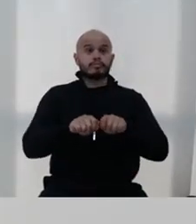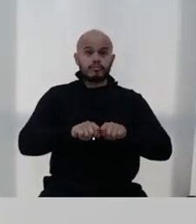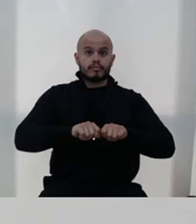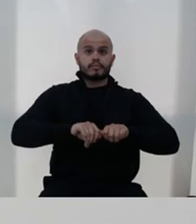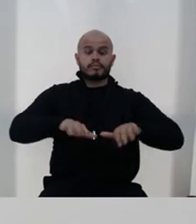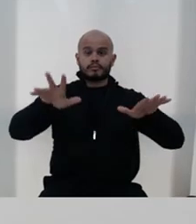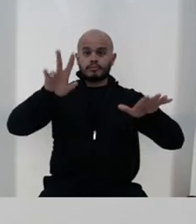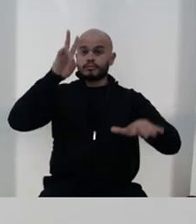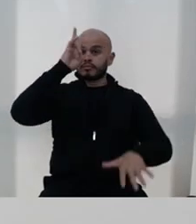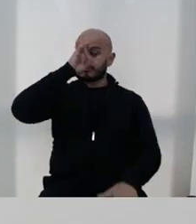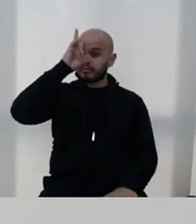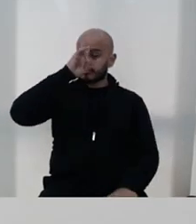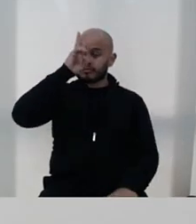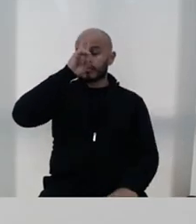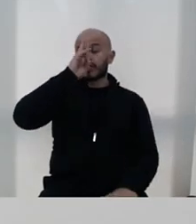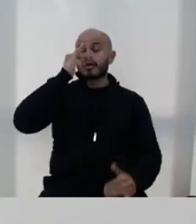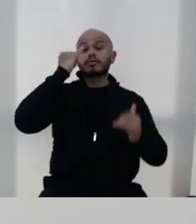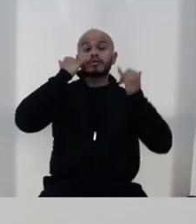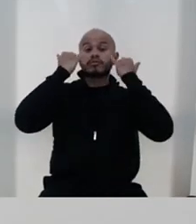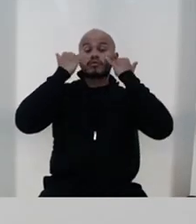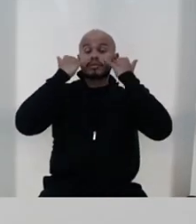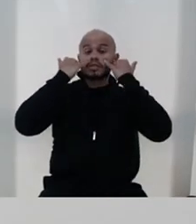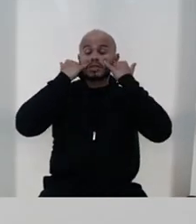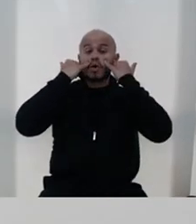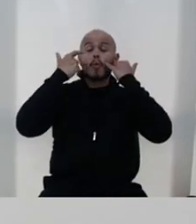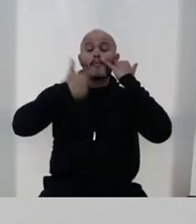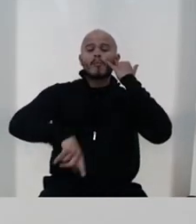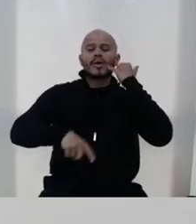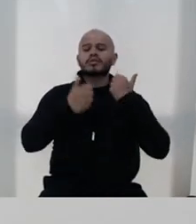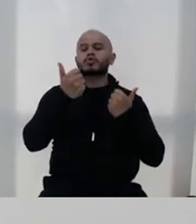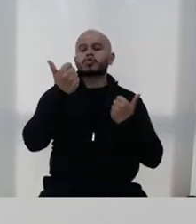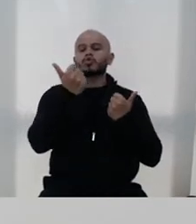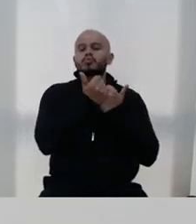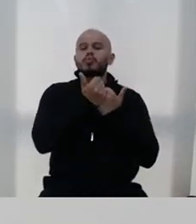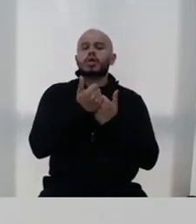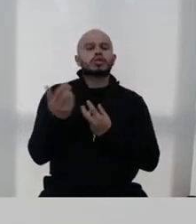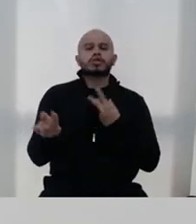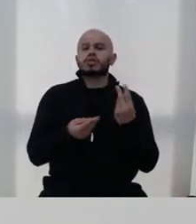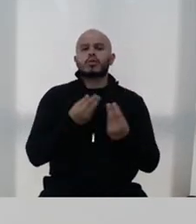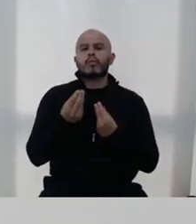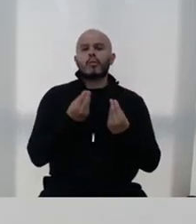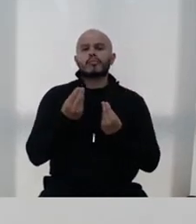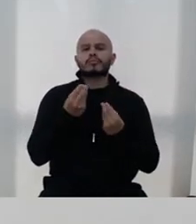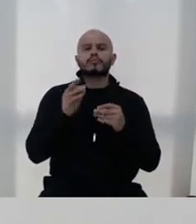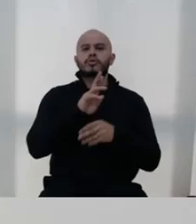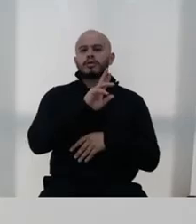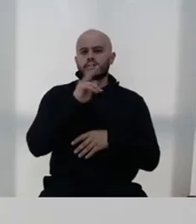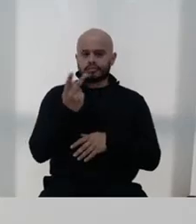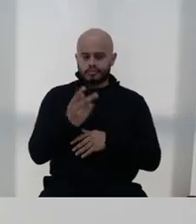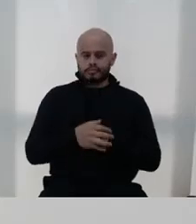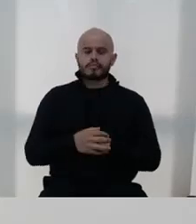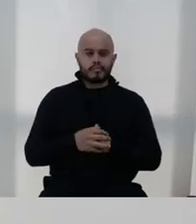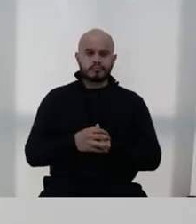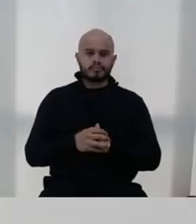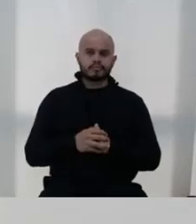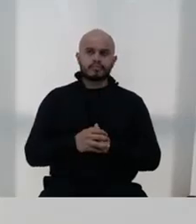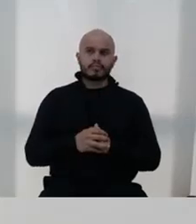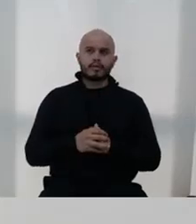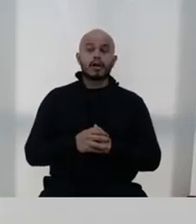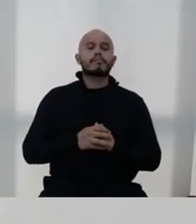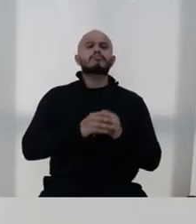excelências as informações e o suporte à disposição do Departamento de Recursos Humanos. Nós também encaminhamos à carreira